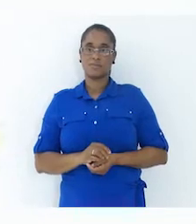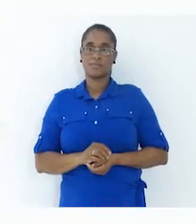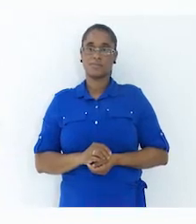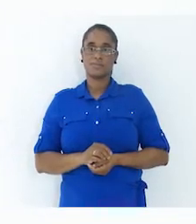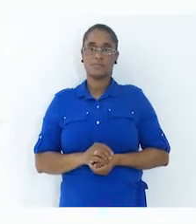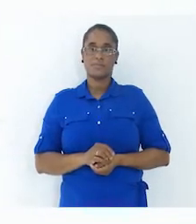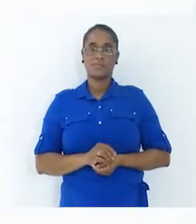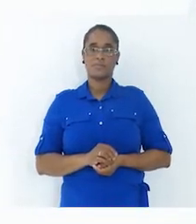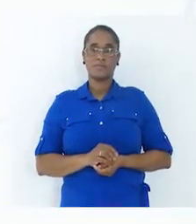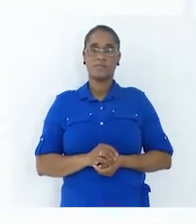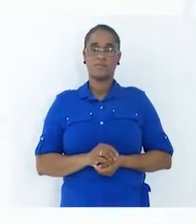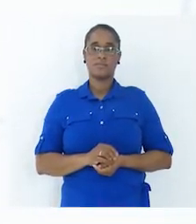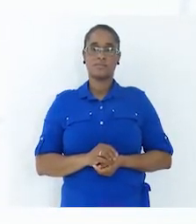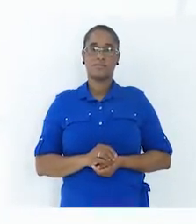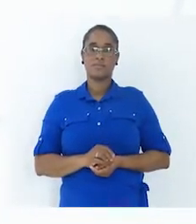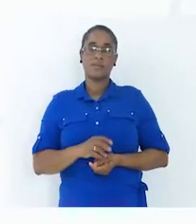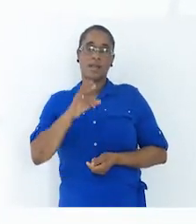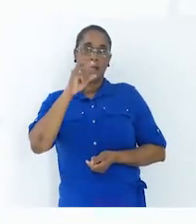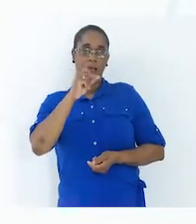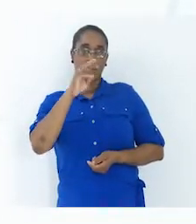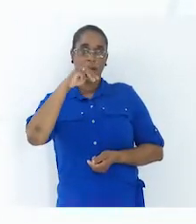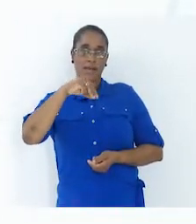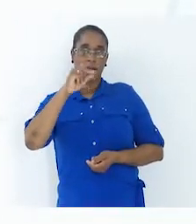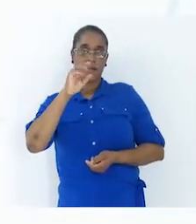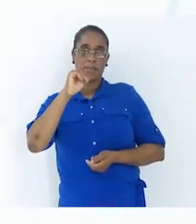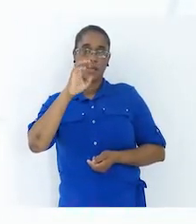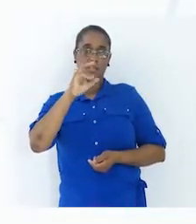usas a máscara.